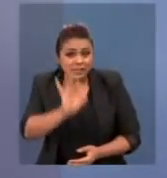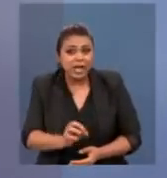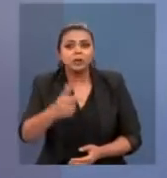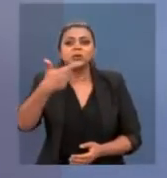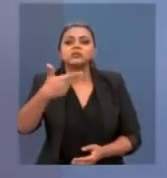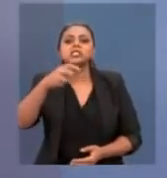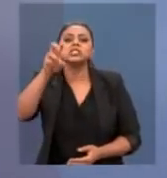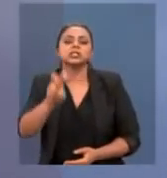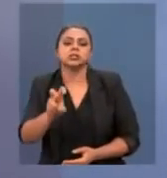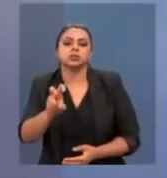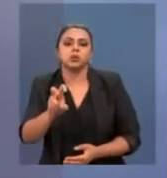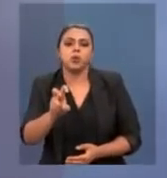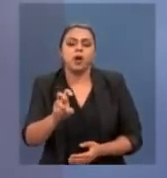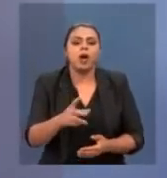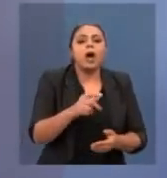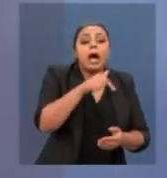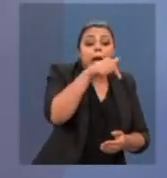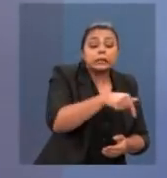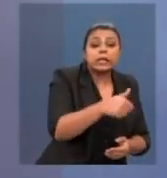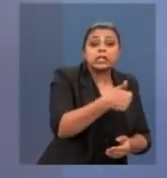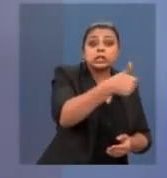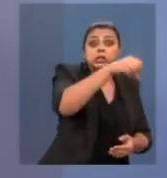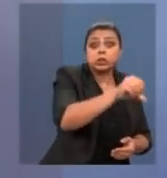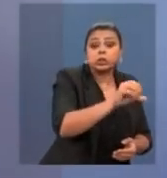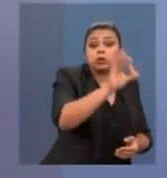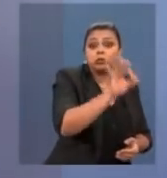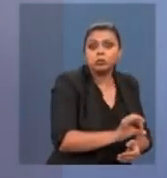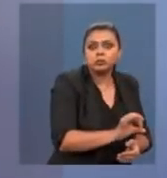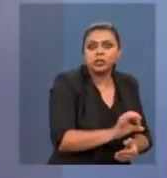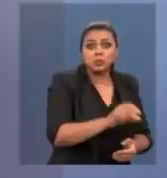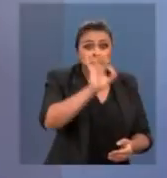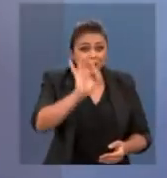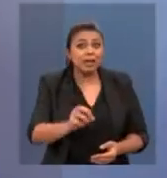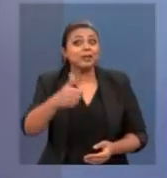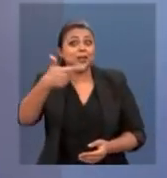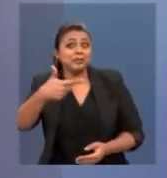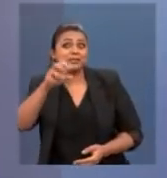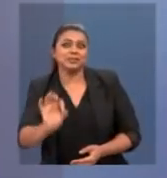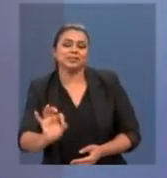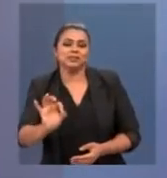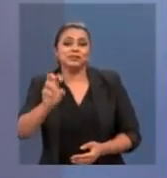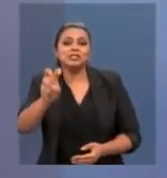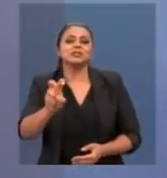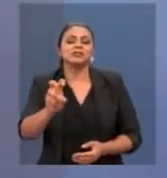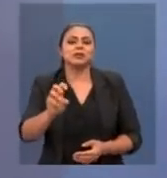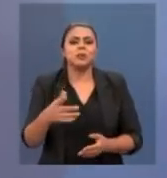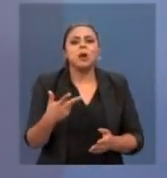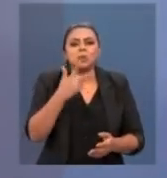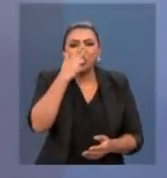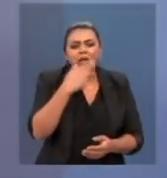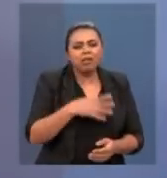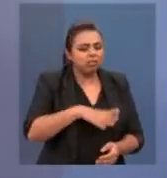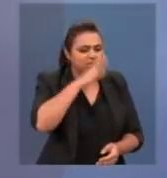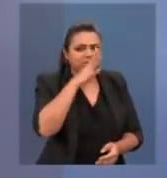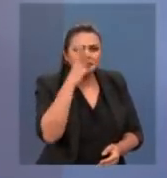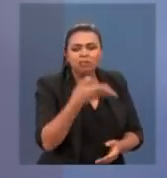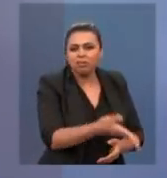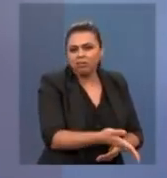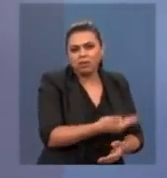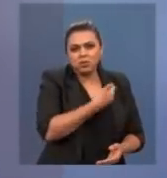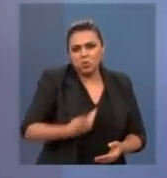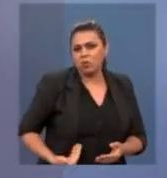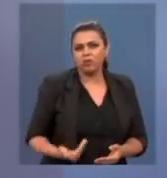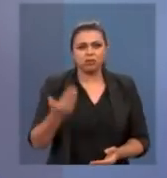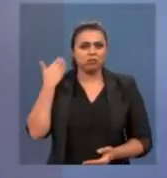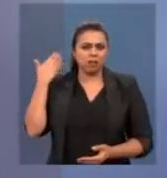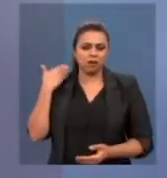ano de 2016 19% é muito descaso com a educação dos dois governos que são casa grande e paulo hartung nós